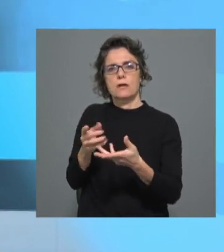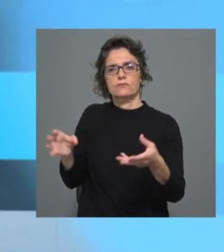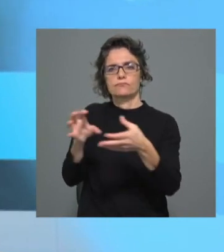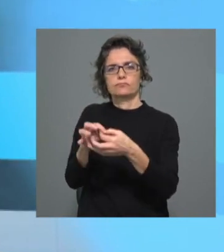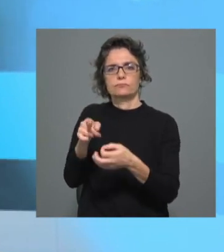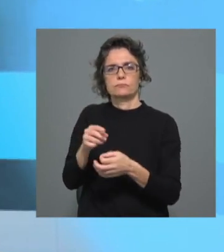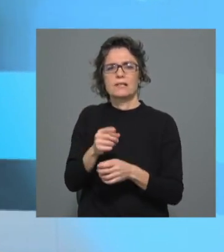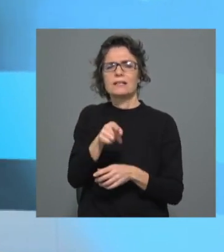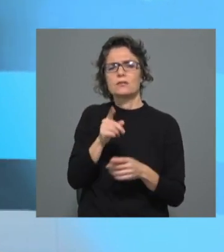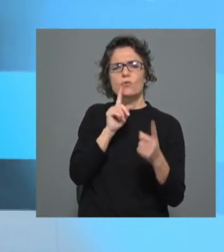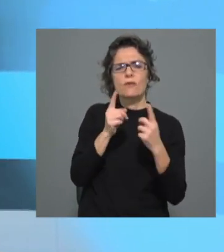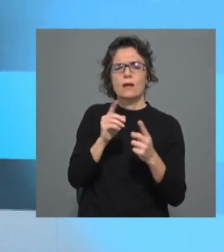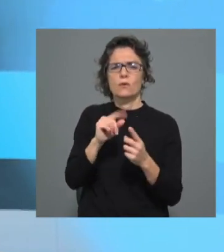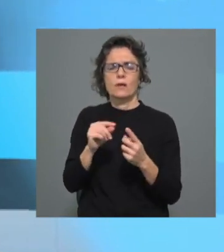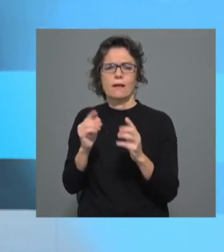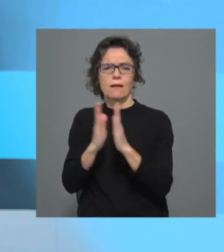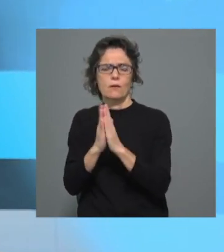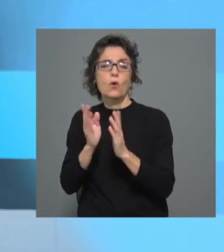ou já numa dimensão política?